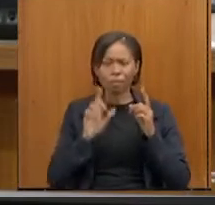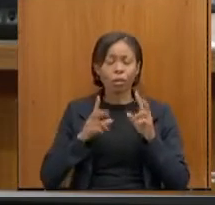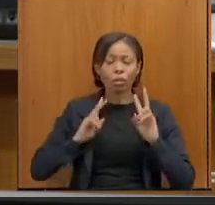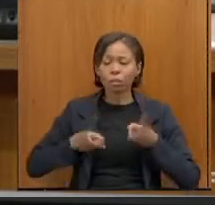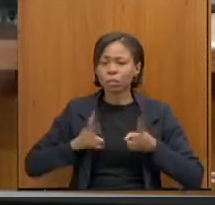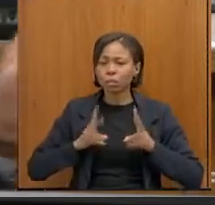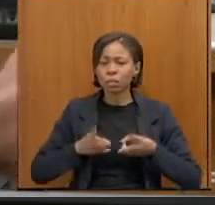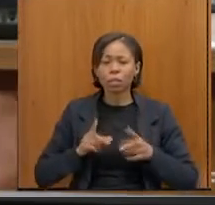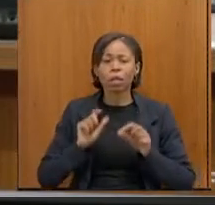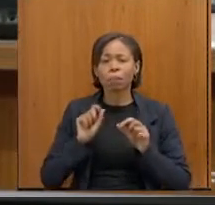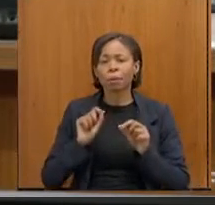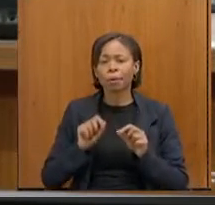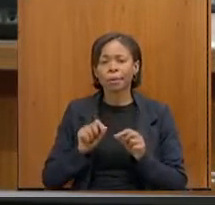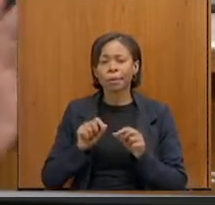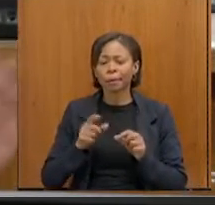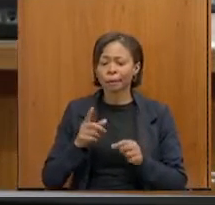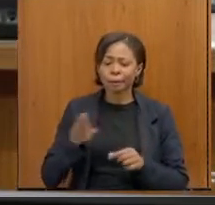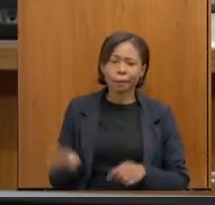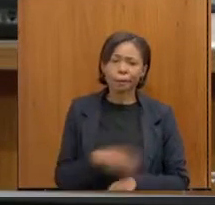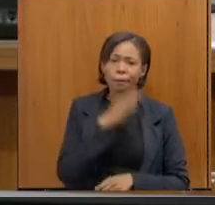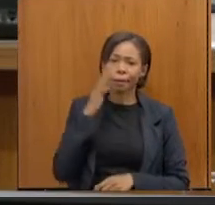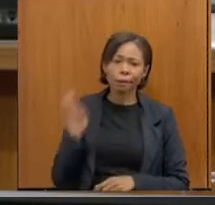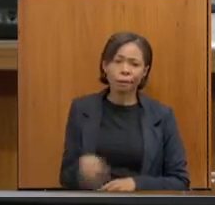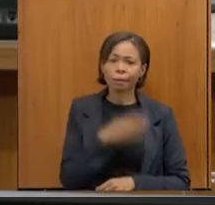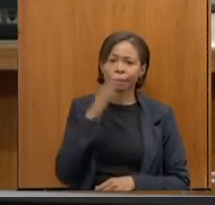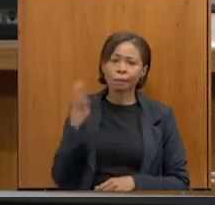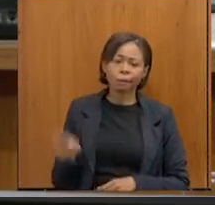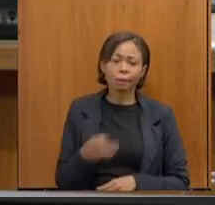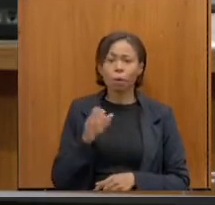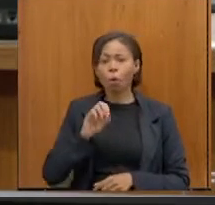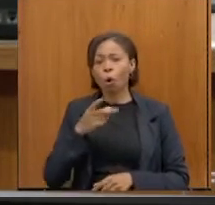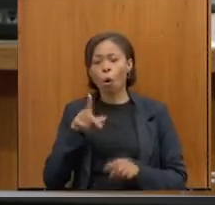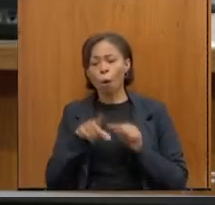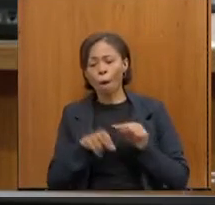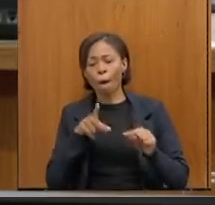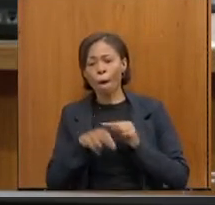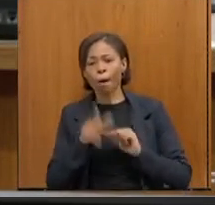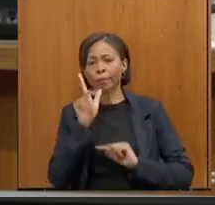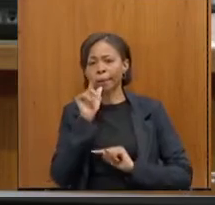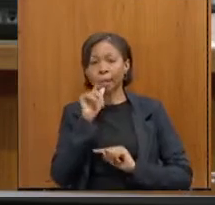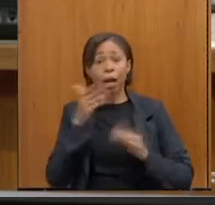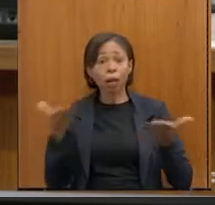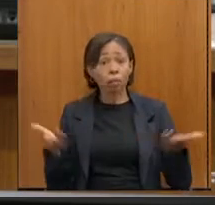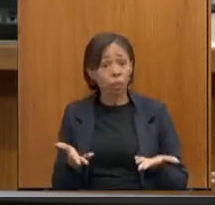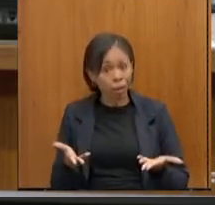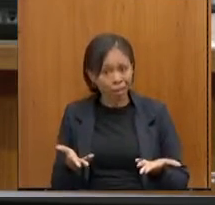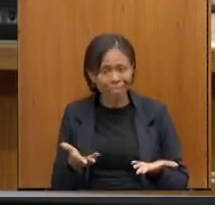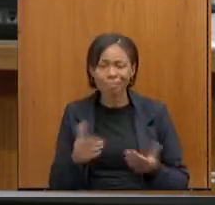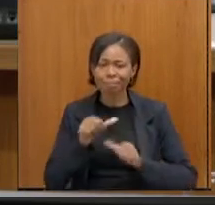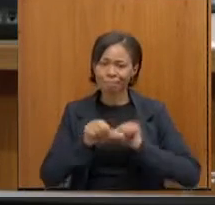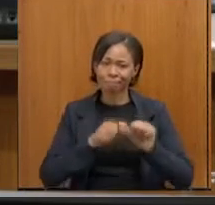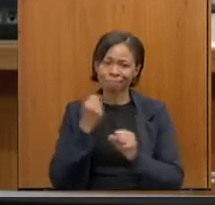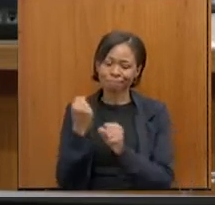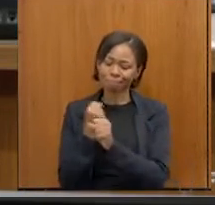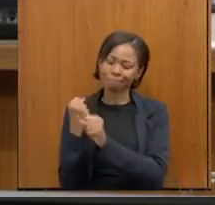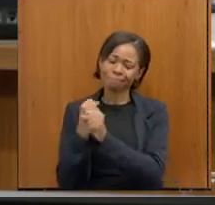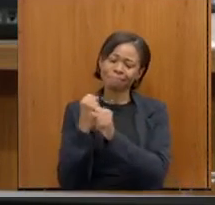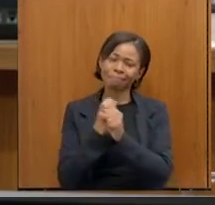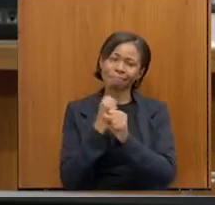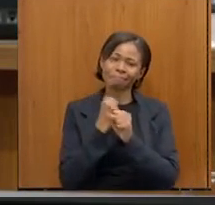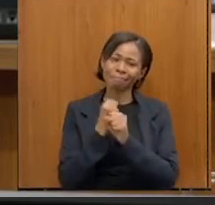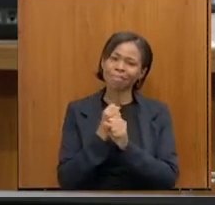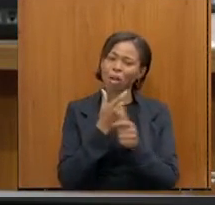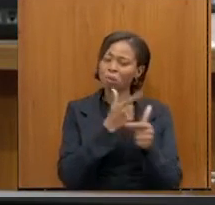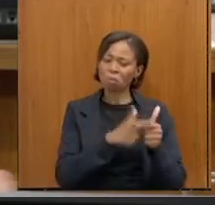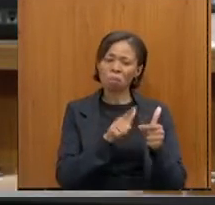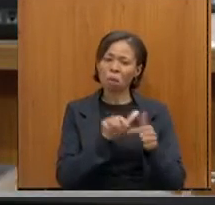fracionamento rodízio e problema no fornecimento de água e essa obra vem acabar definitivamente com esse